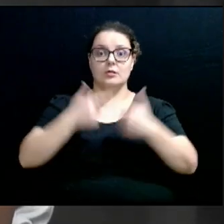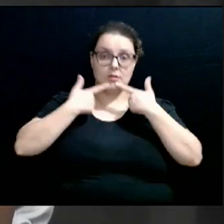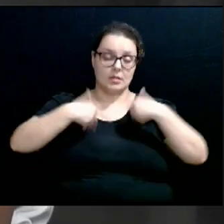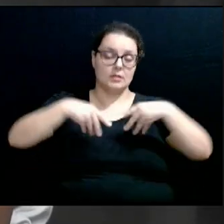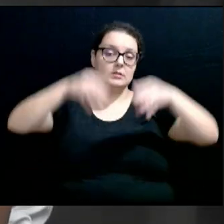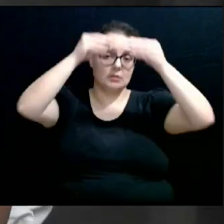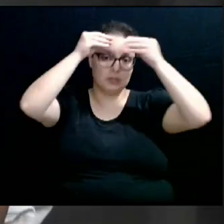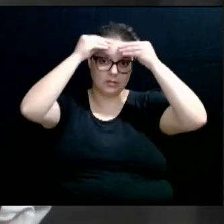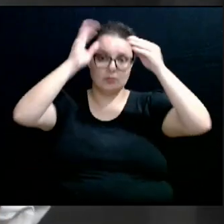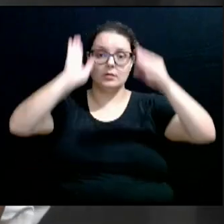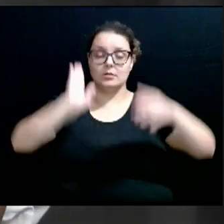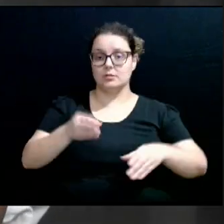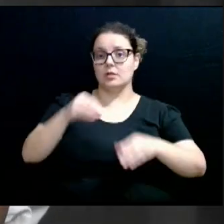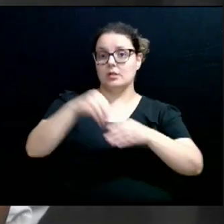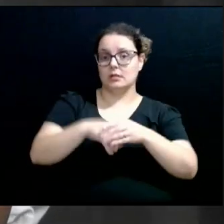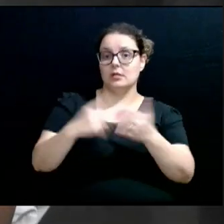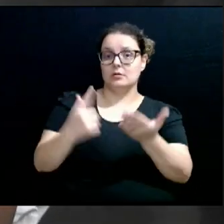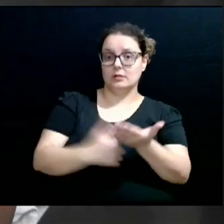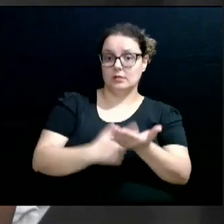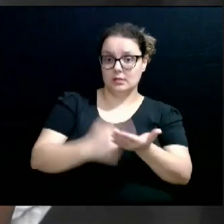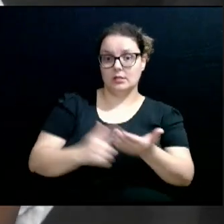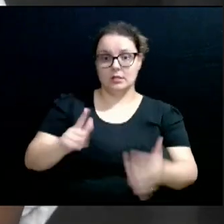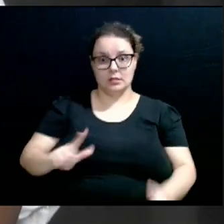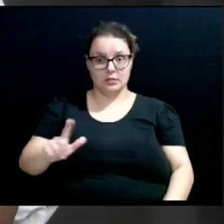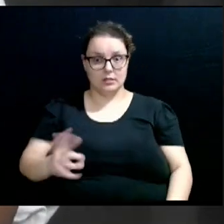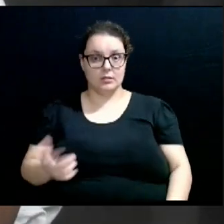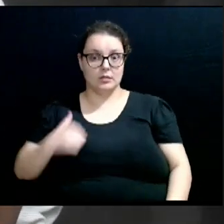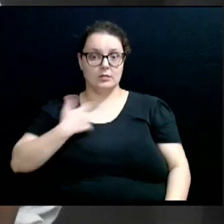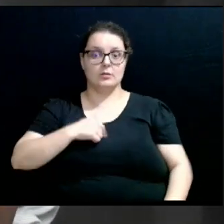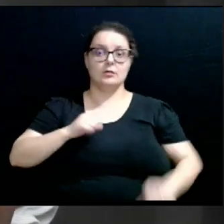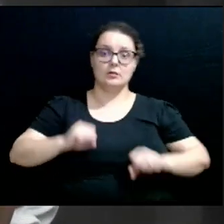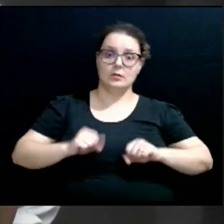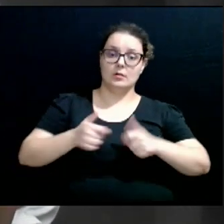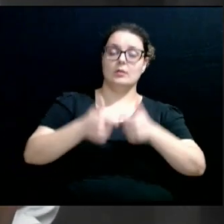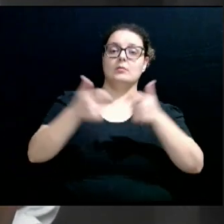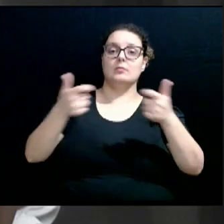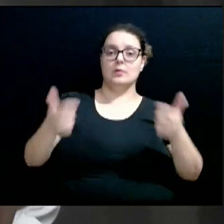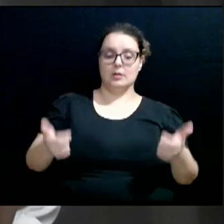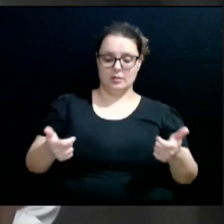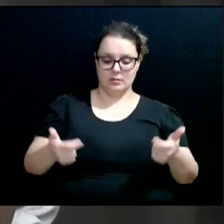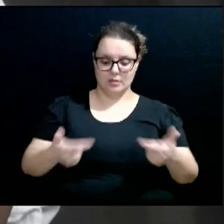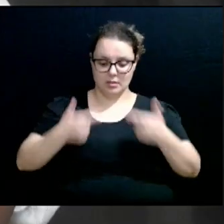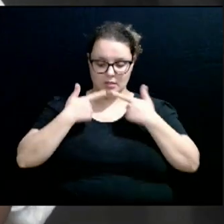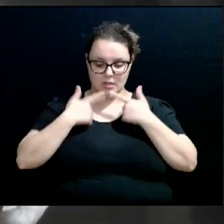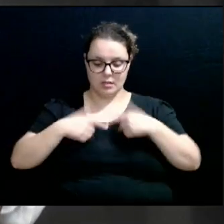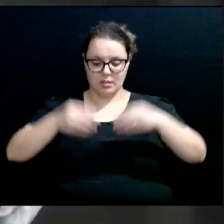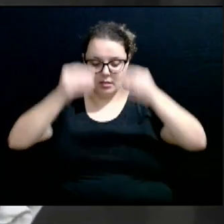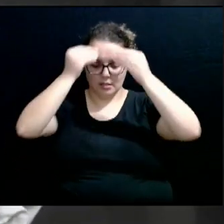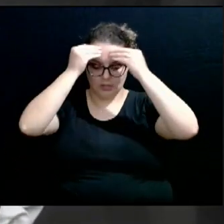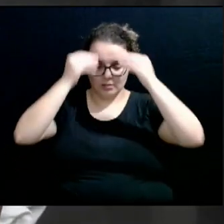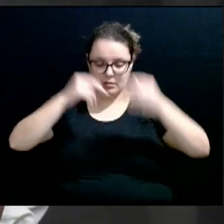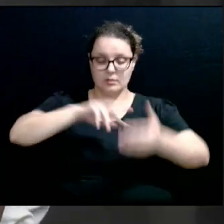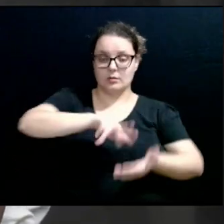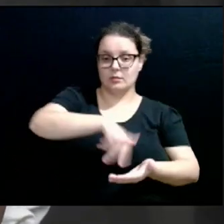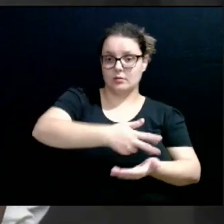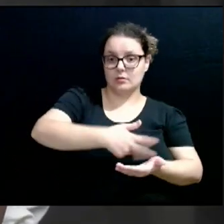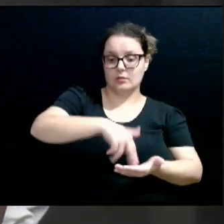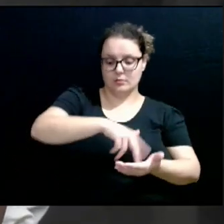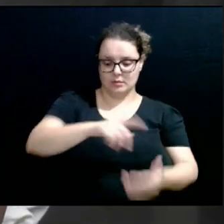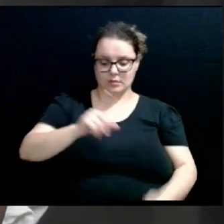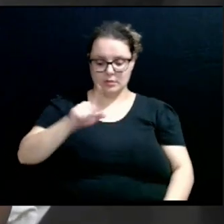da literatura, nós vamos enfatizar maior essa linguagem do hip hop, né, que são 5